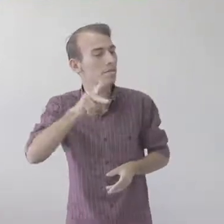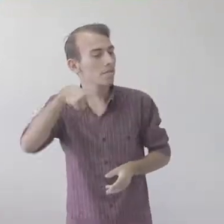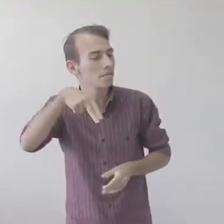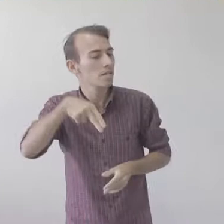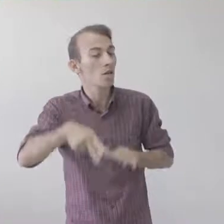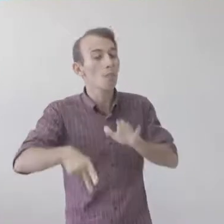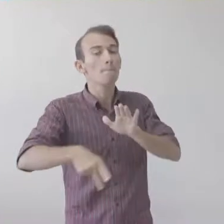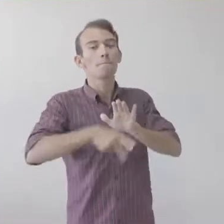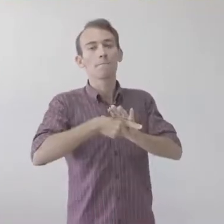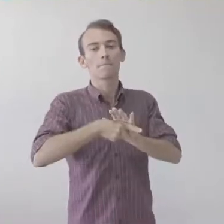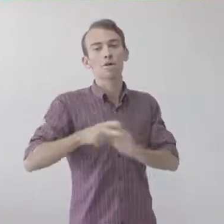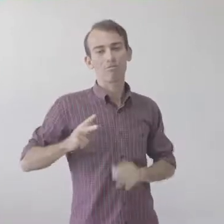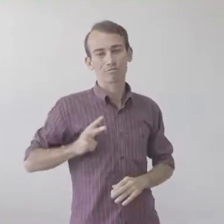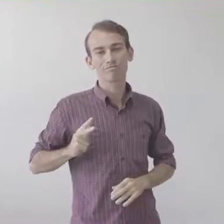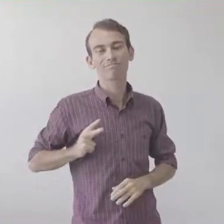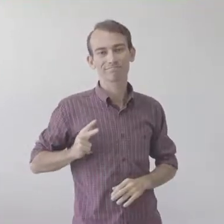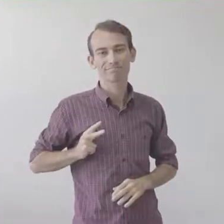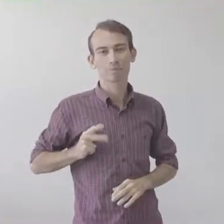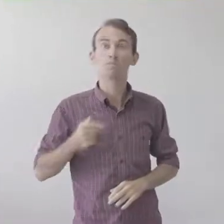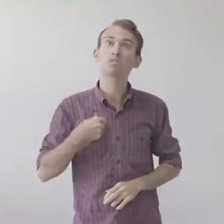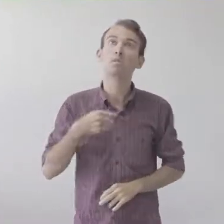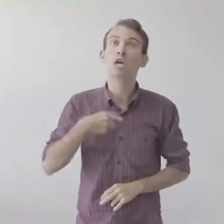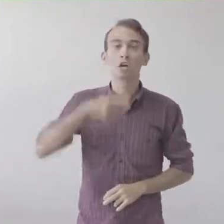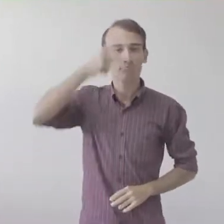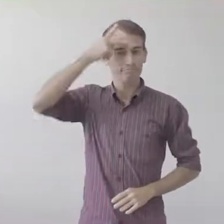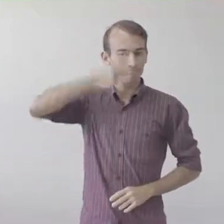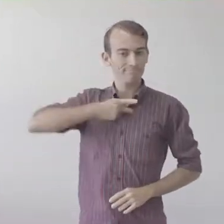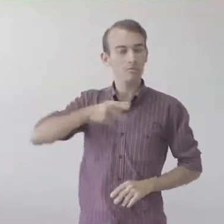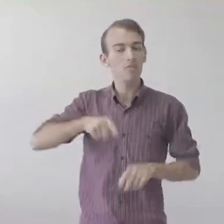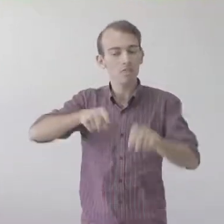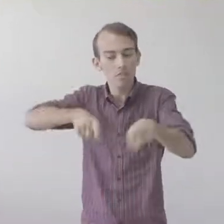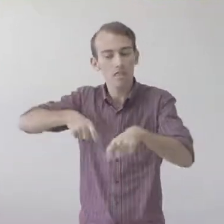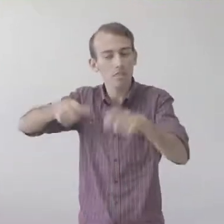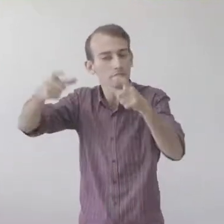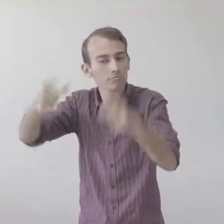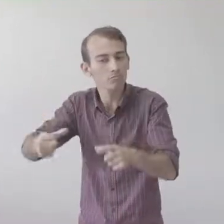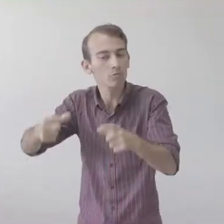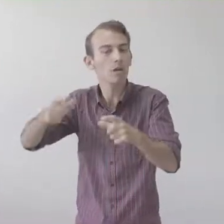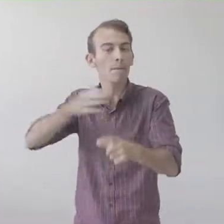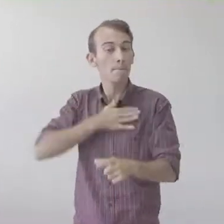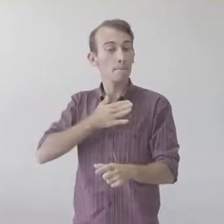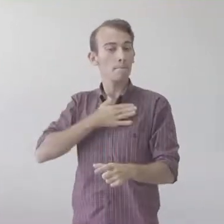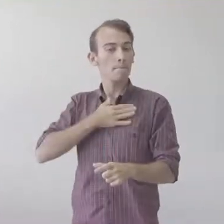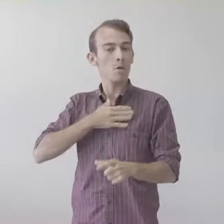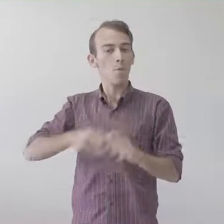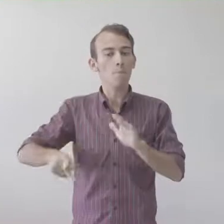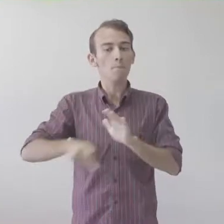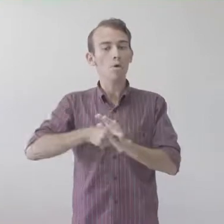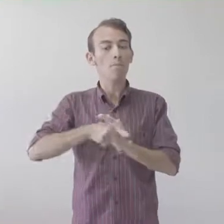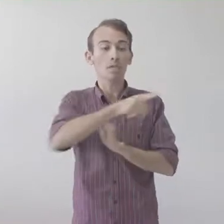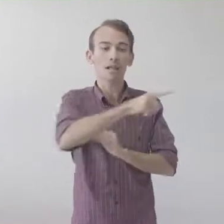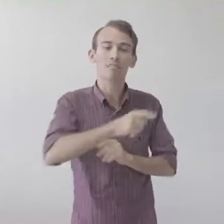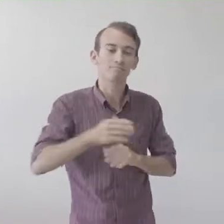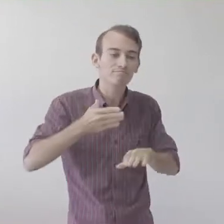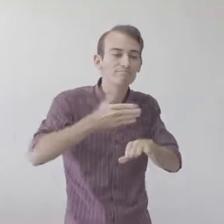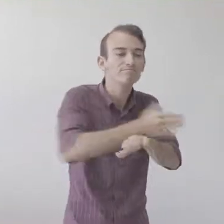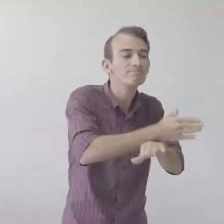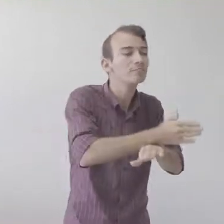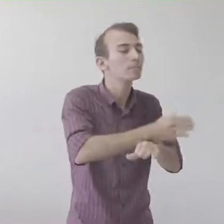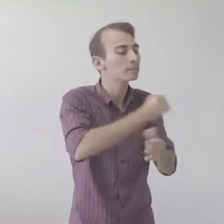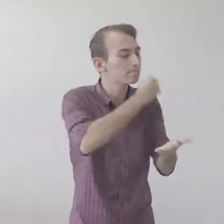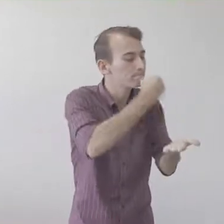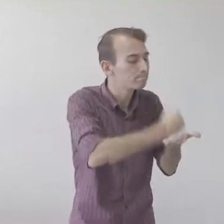eu o proprietário tomou a decisão de pegar uma parte da minha propriedade e registrar isso em cartório de forma